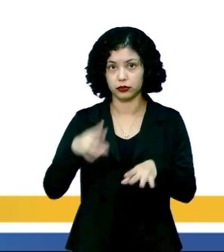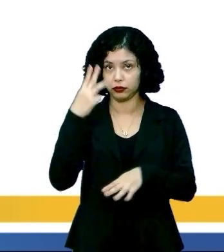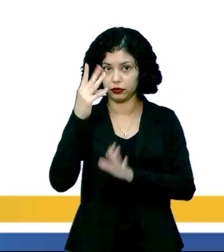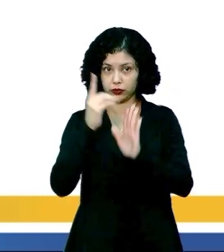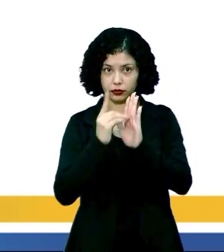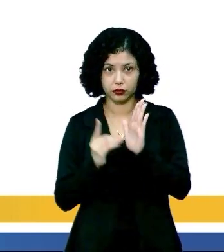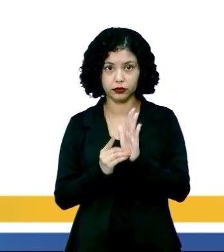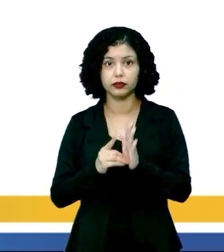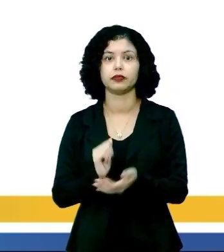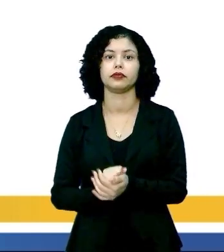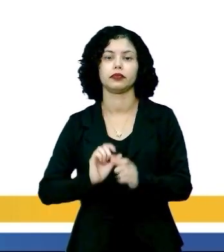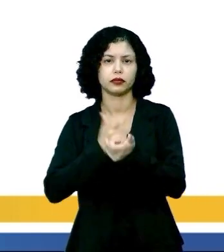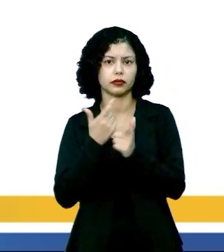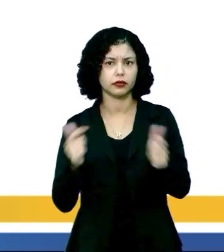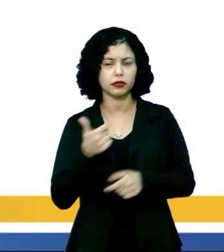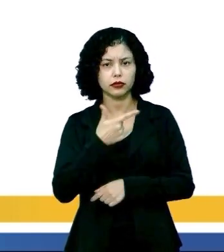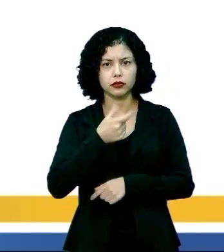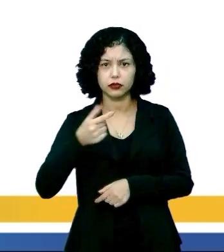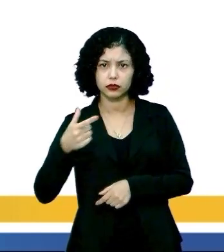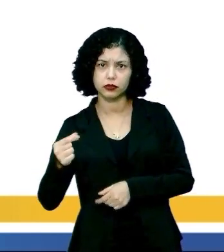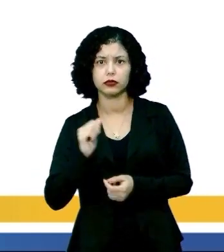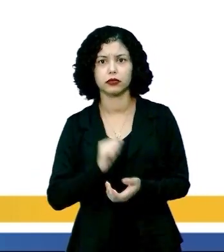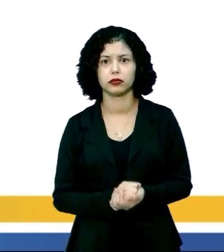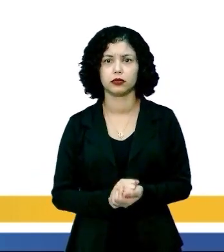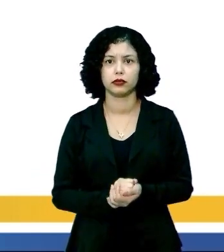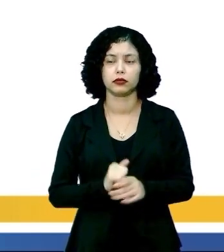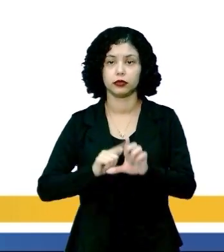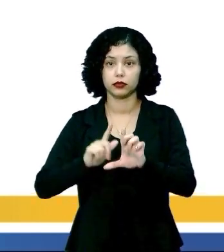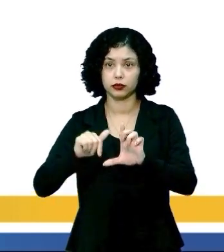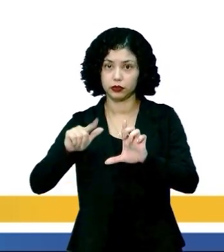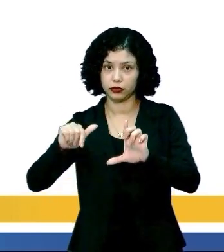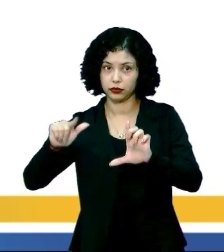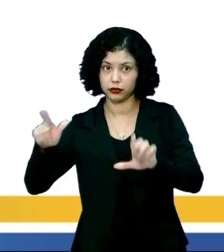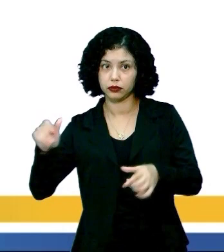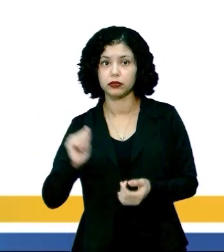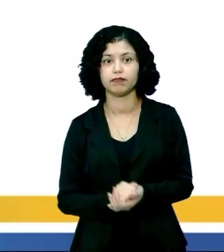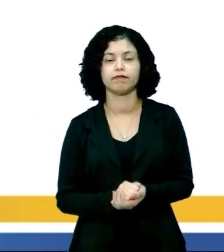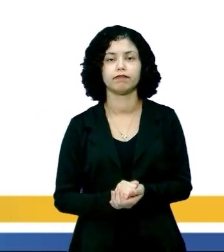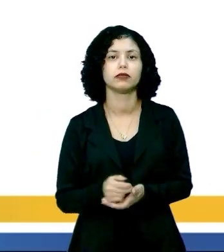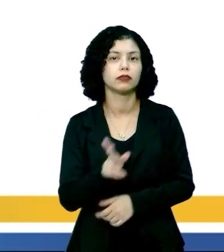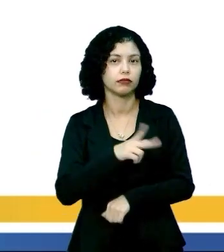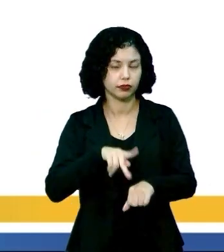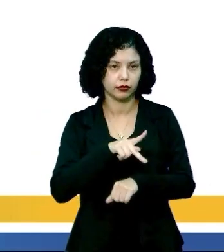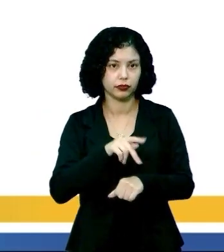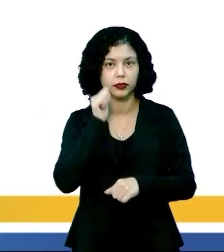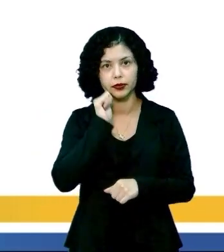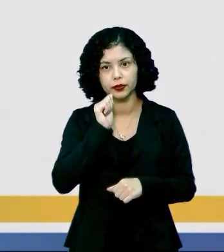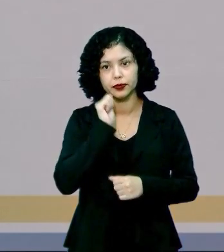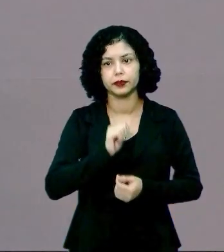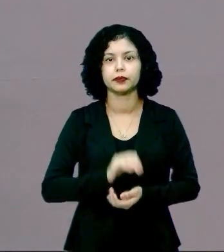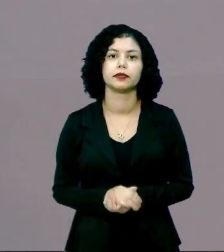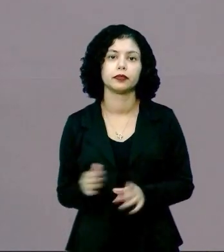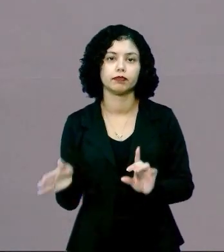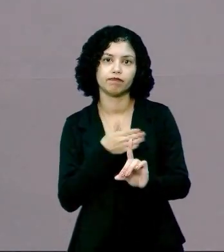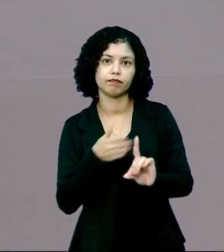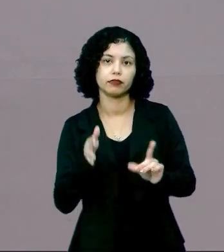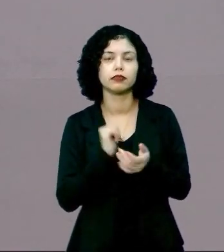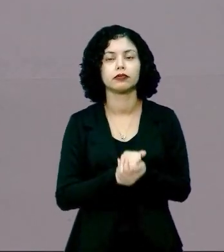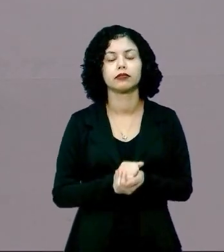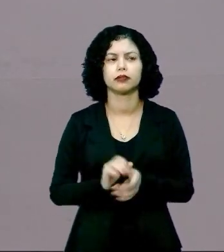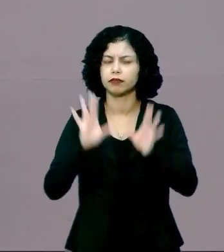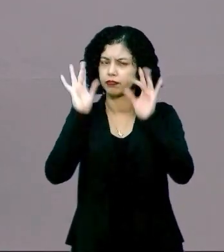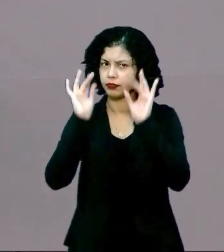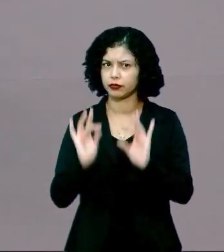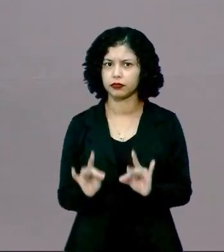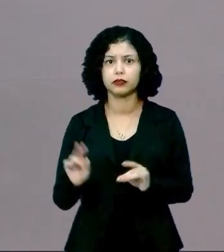3 décadas, houve um aumento de mais de 200% nos índices de feminicídio no país. Observe que eu fui